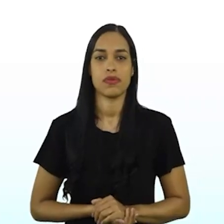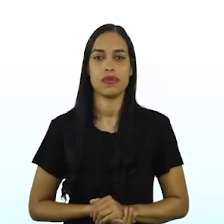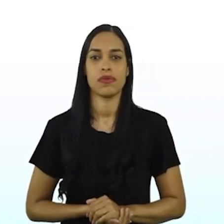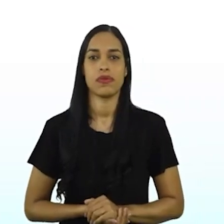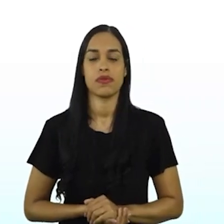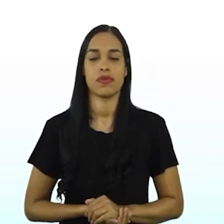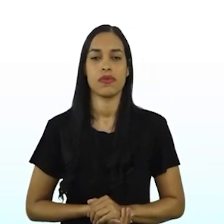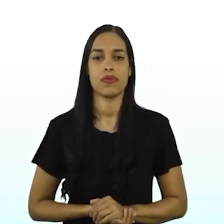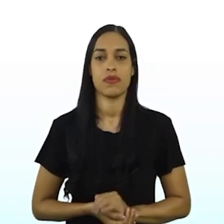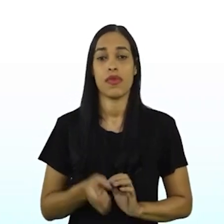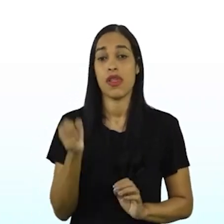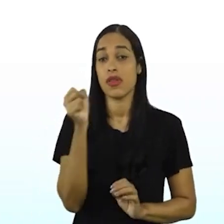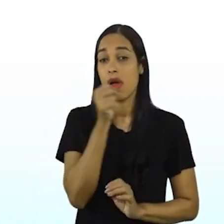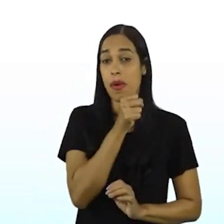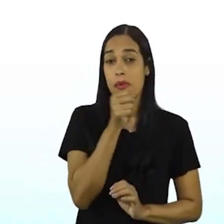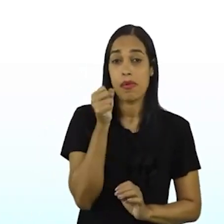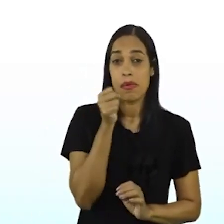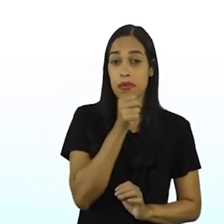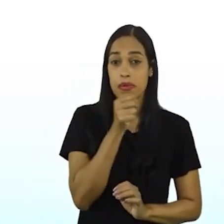Isso foi tirado de uma